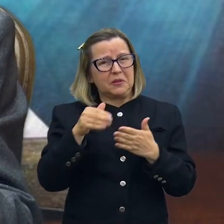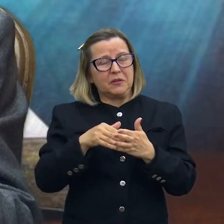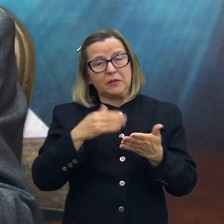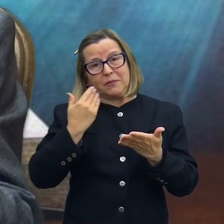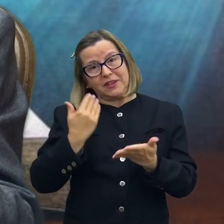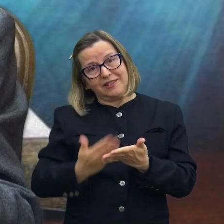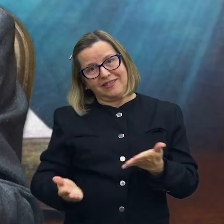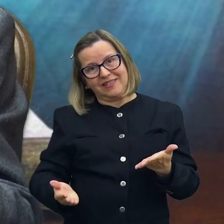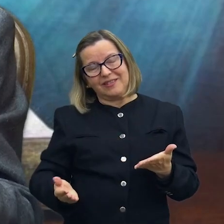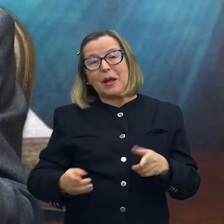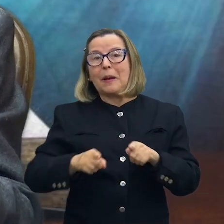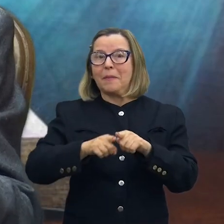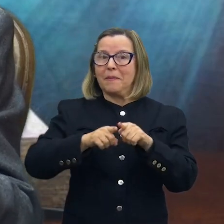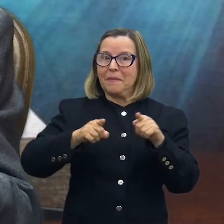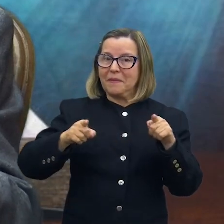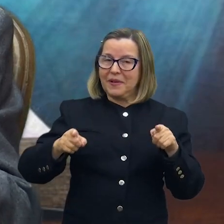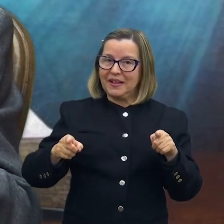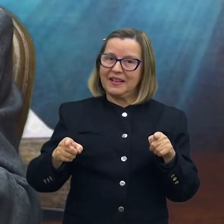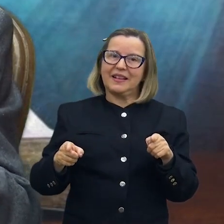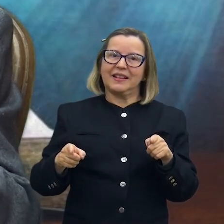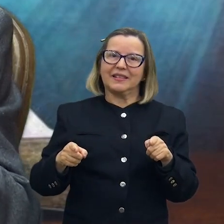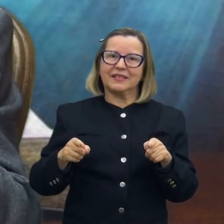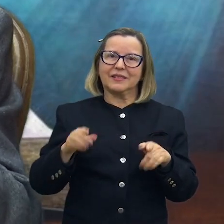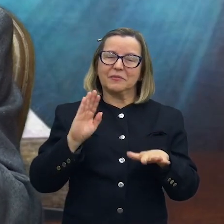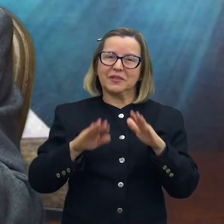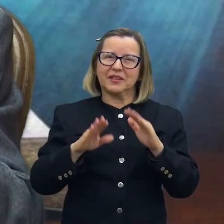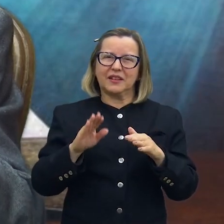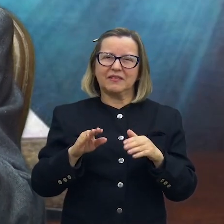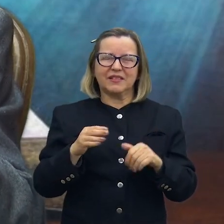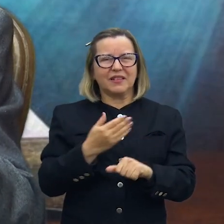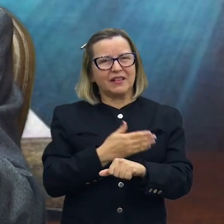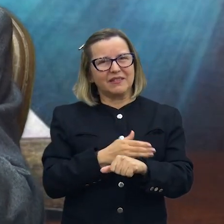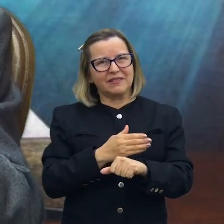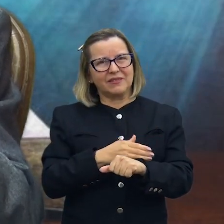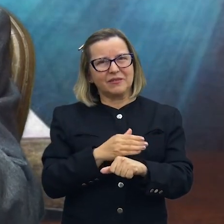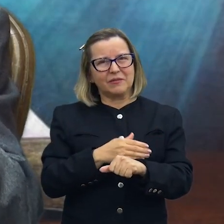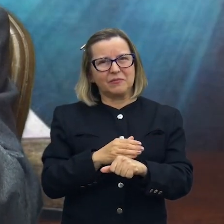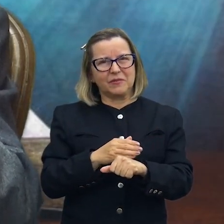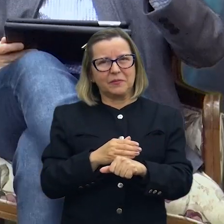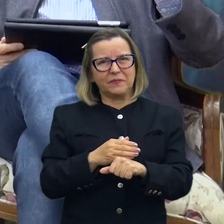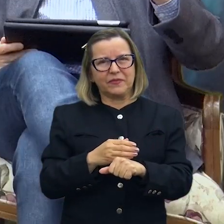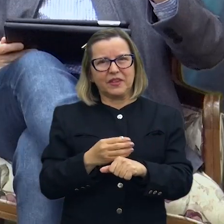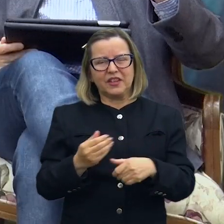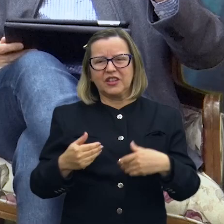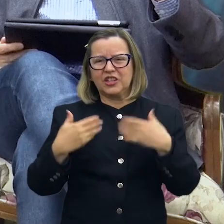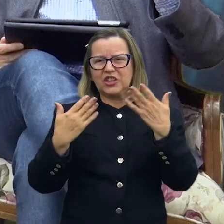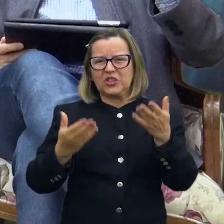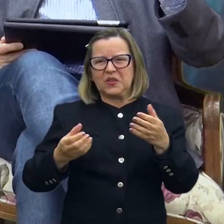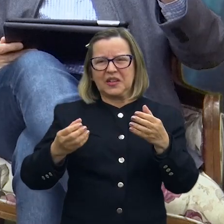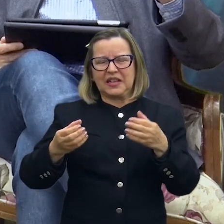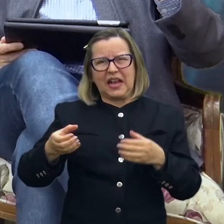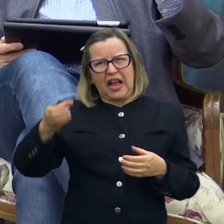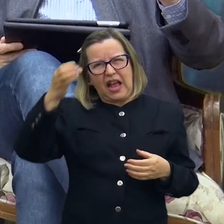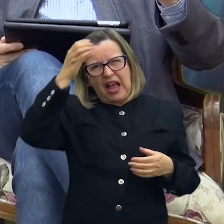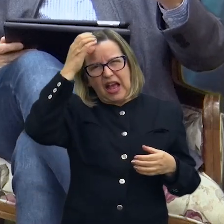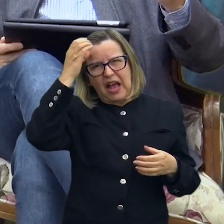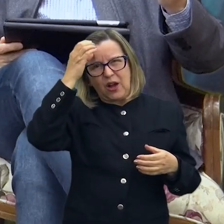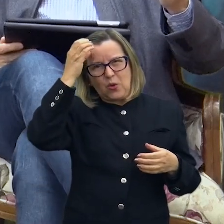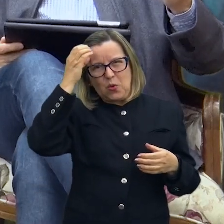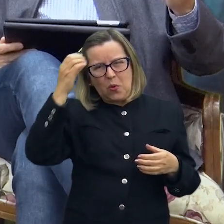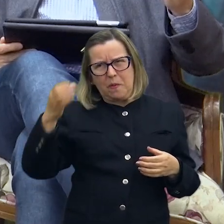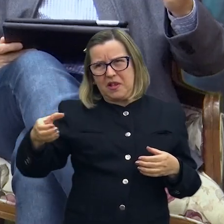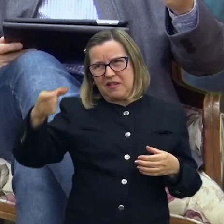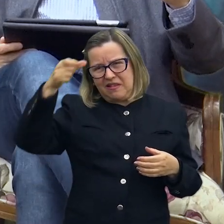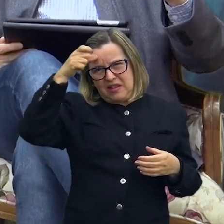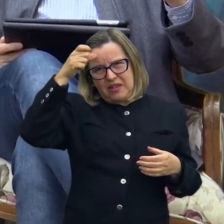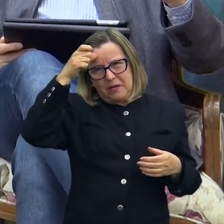perdido, mas nós muitas vezes acostumamos a pôr a culpa no diabo, em tudo, né?